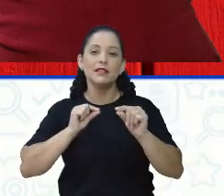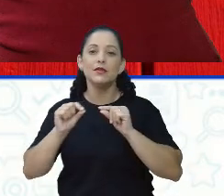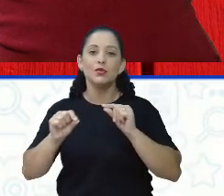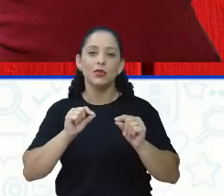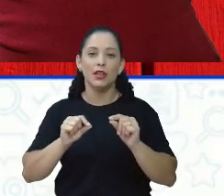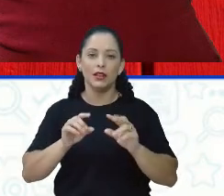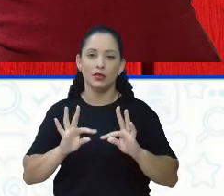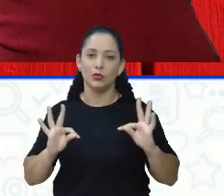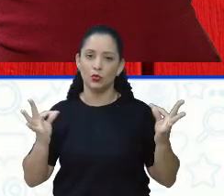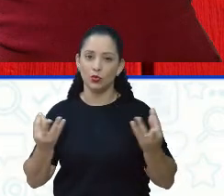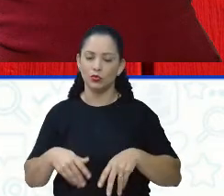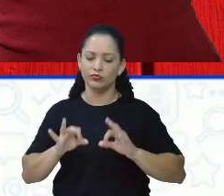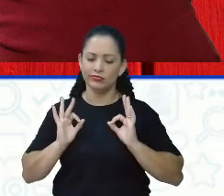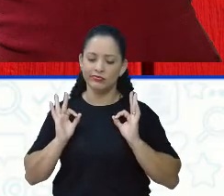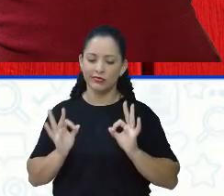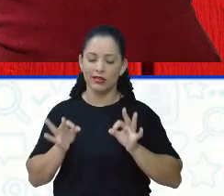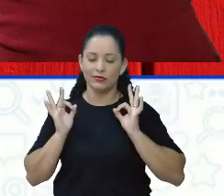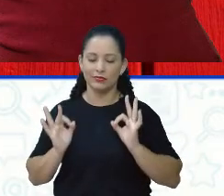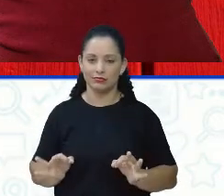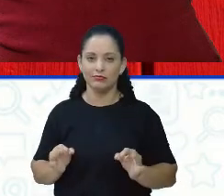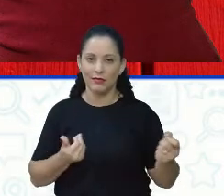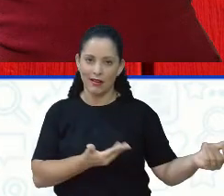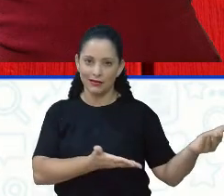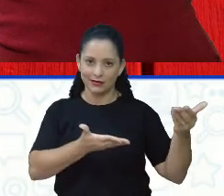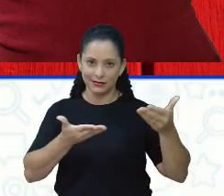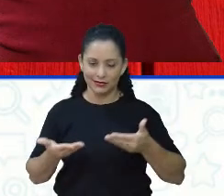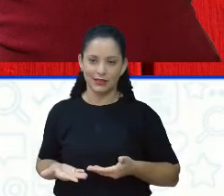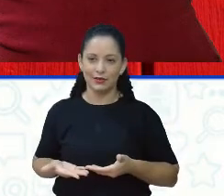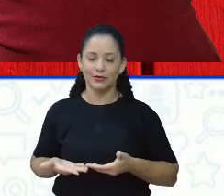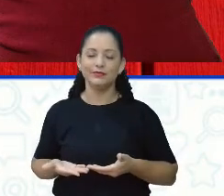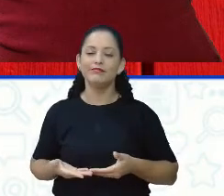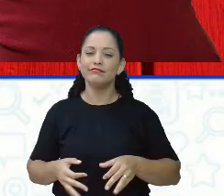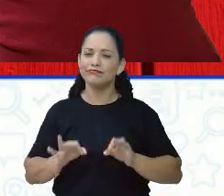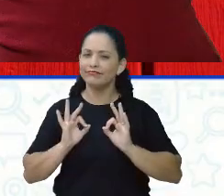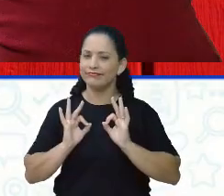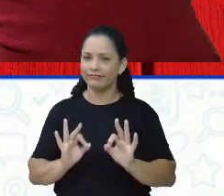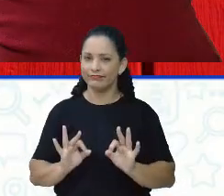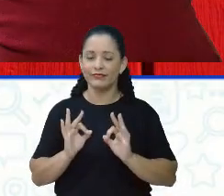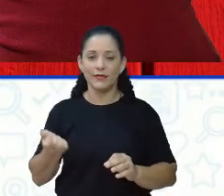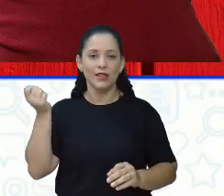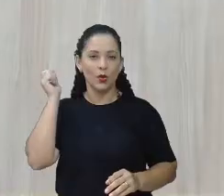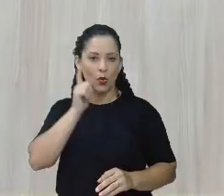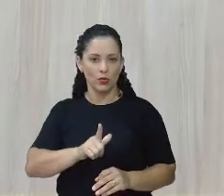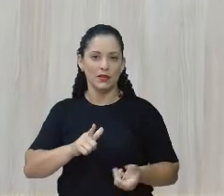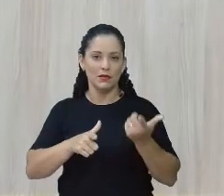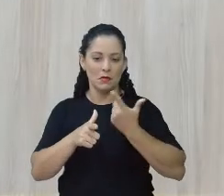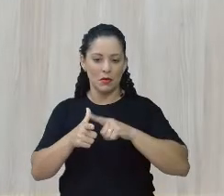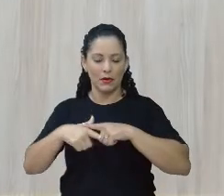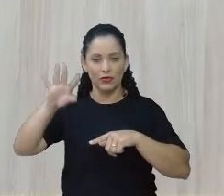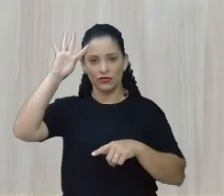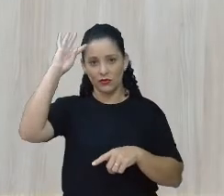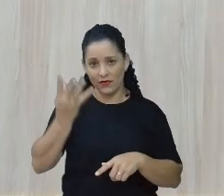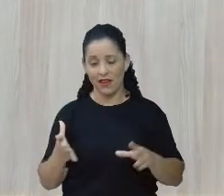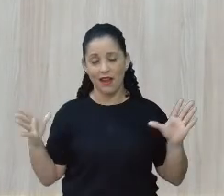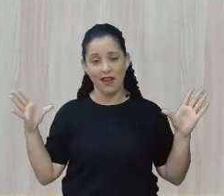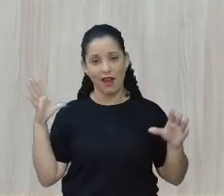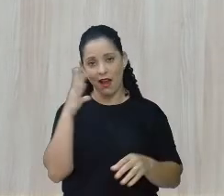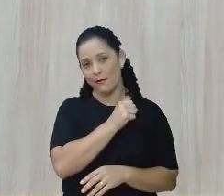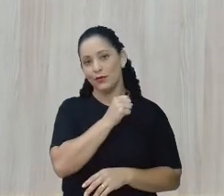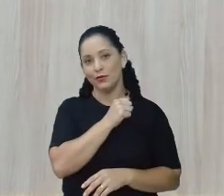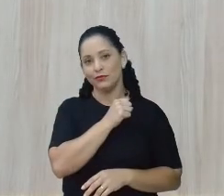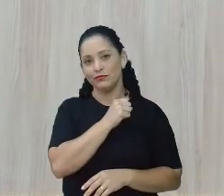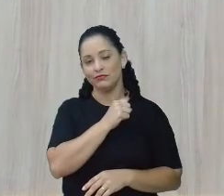forma moderada, para conseguir ser bem atendido, bem recebido e conseguir resolver os nossos problemas de forma rápida e